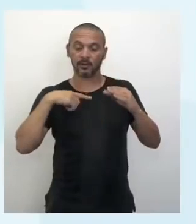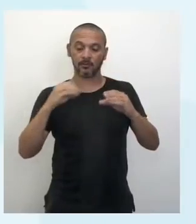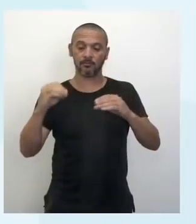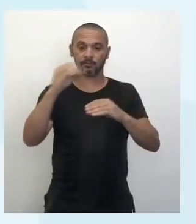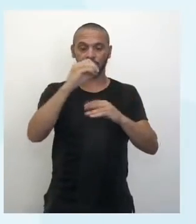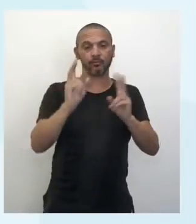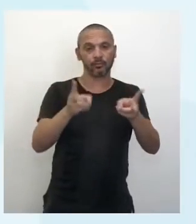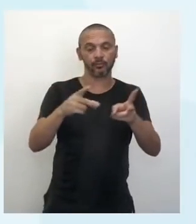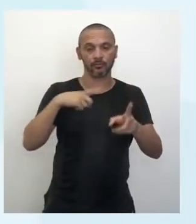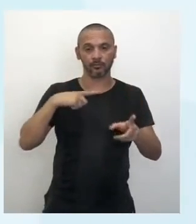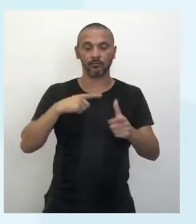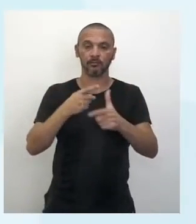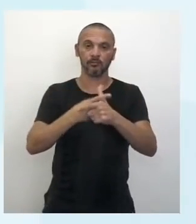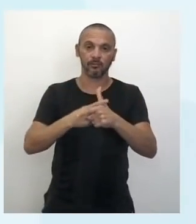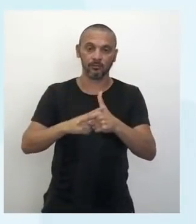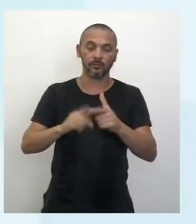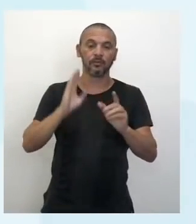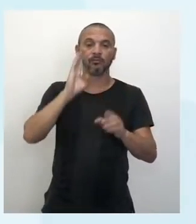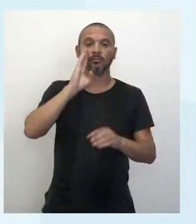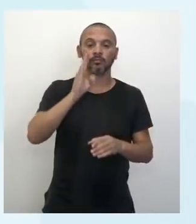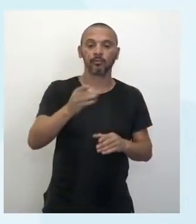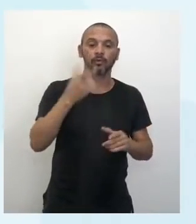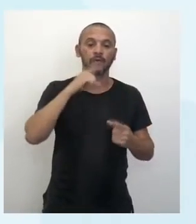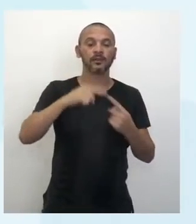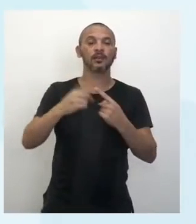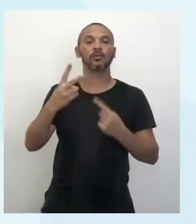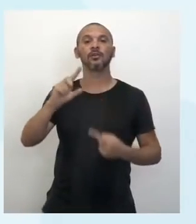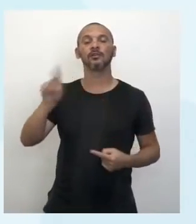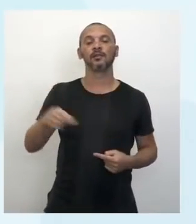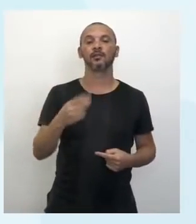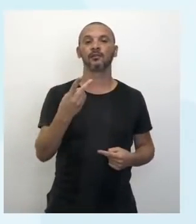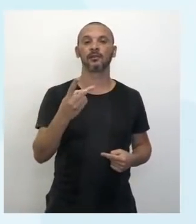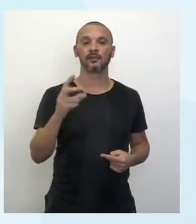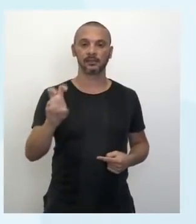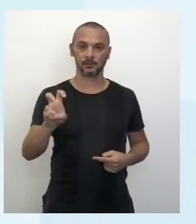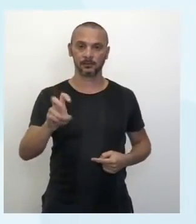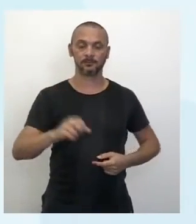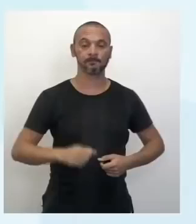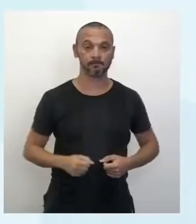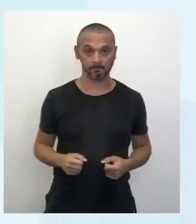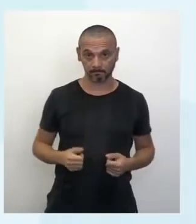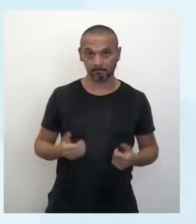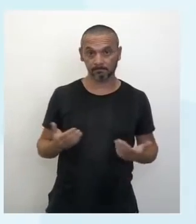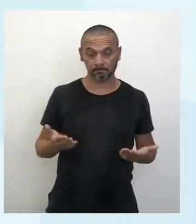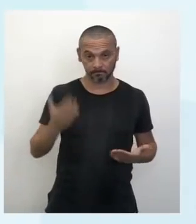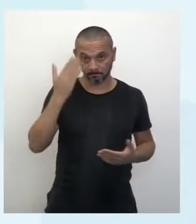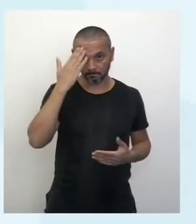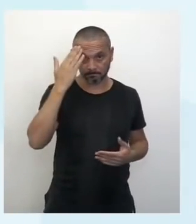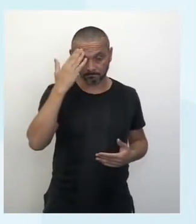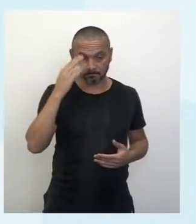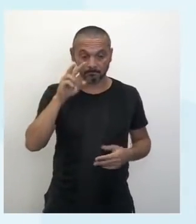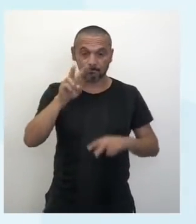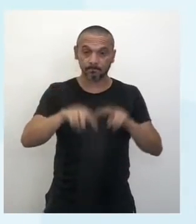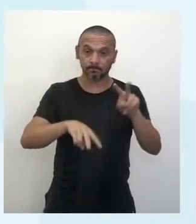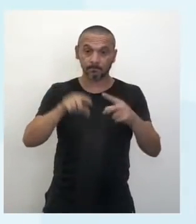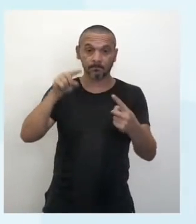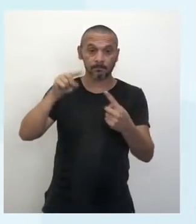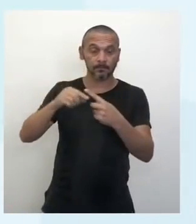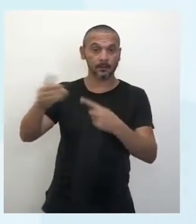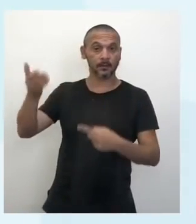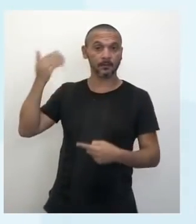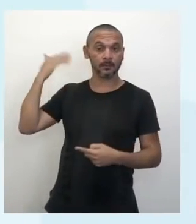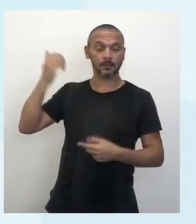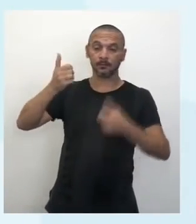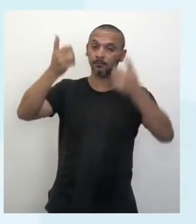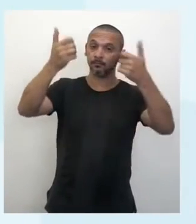zero e continua as suas divisões. Vocês vão chegar aqui, ó, no 2,25. Bom, na nossa investigação passada, a